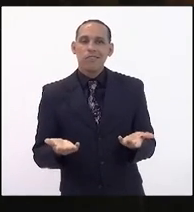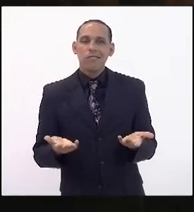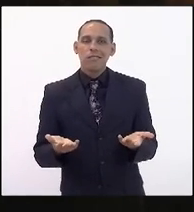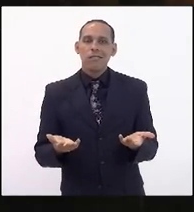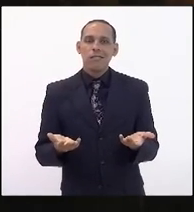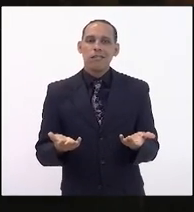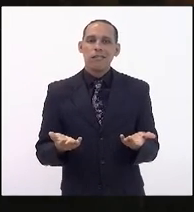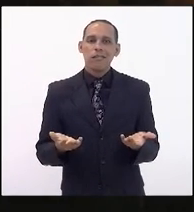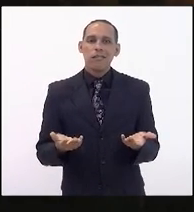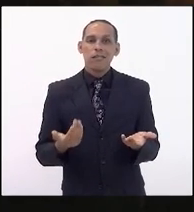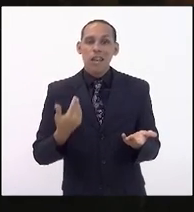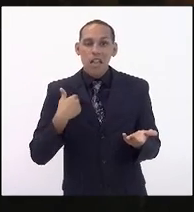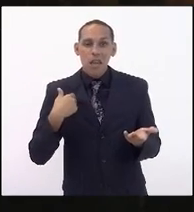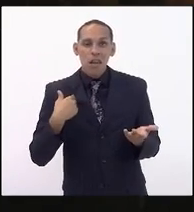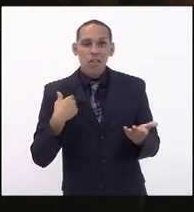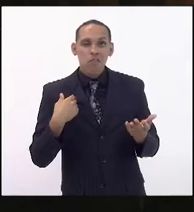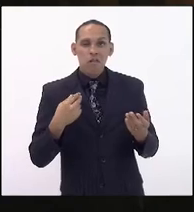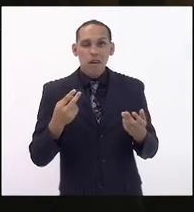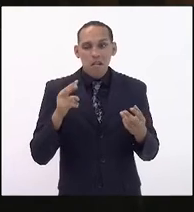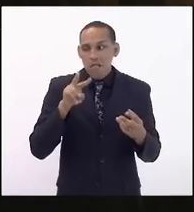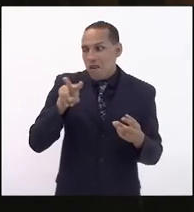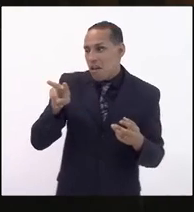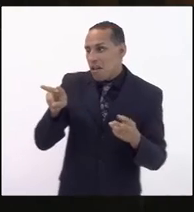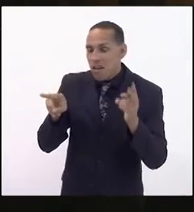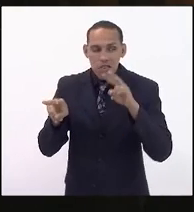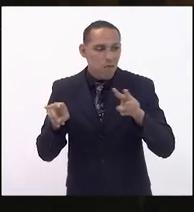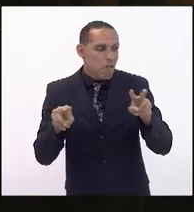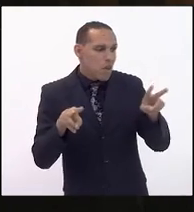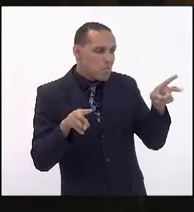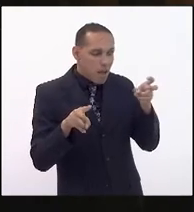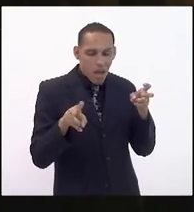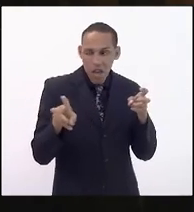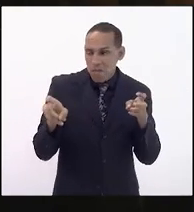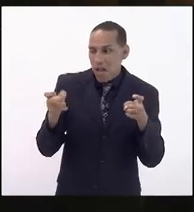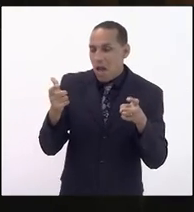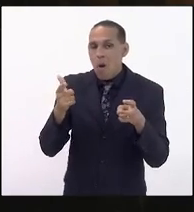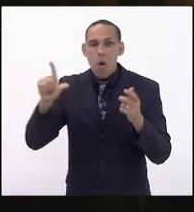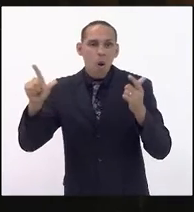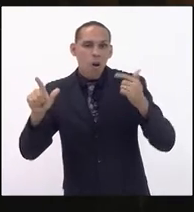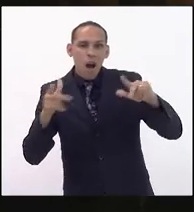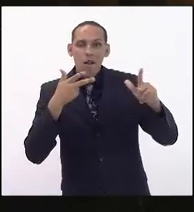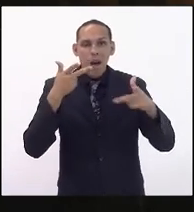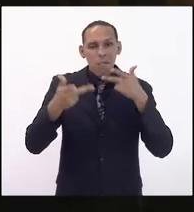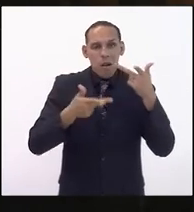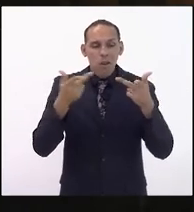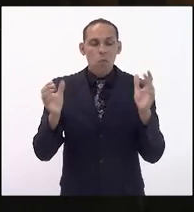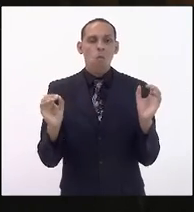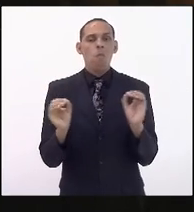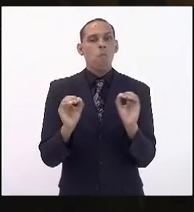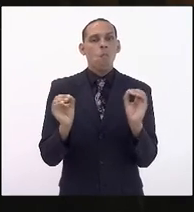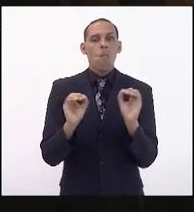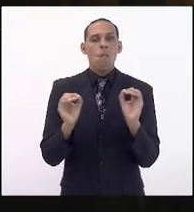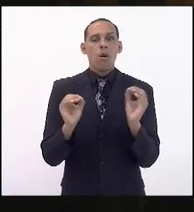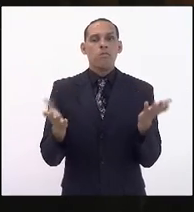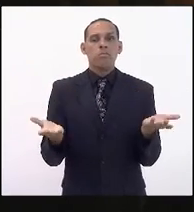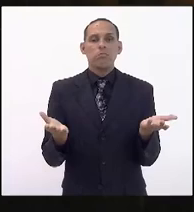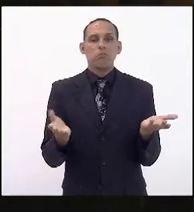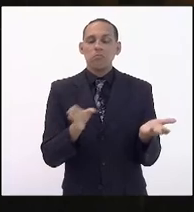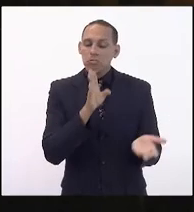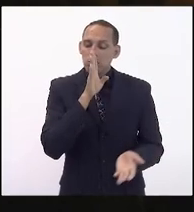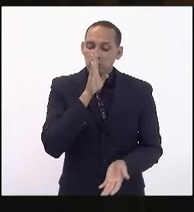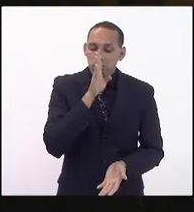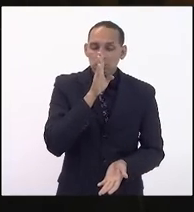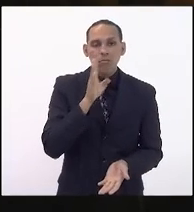ouço meus companheiros parlamentares debater esse assunto não ouço